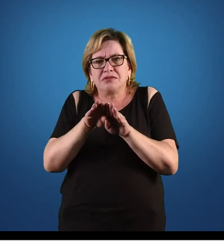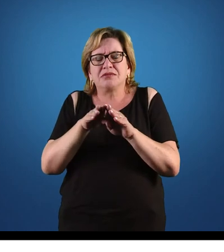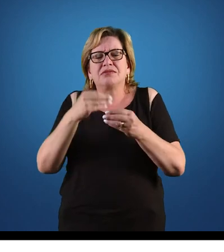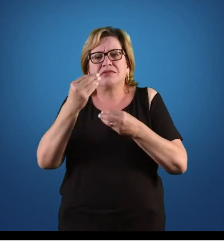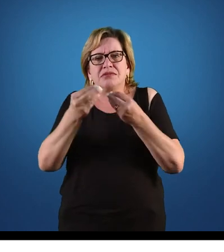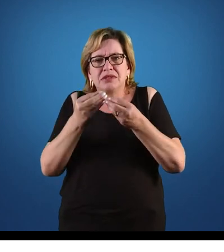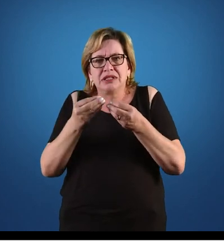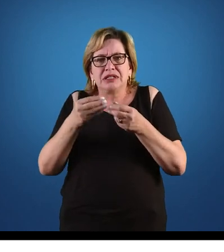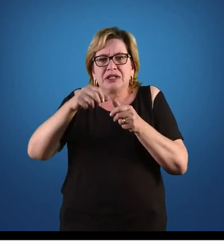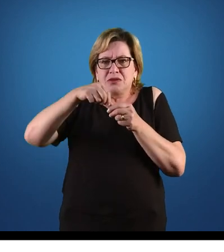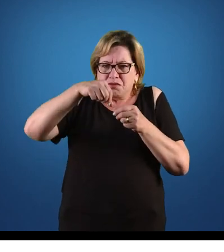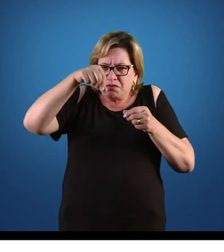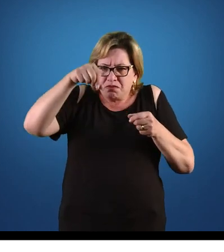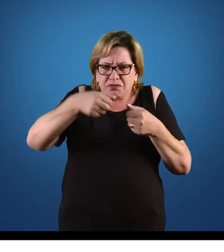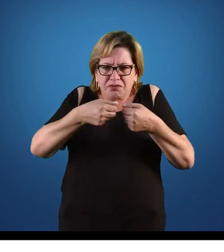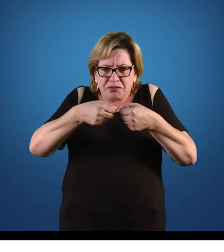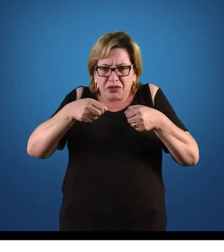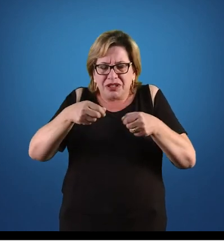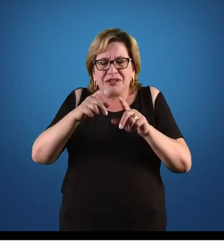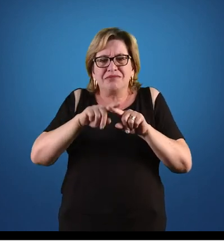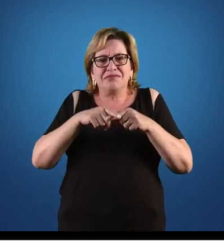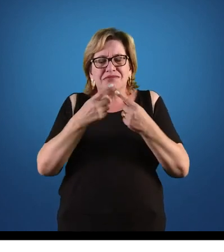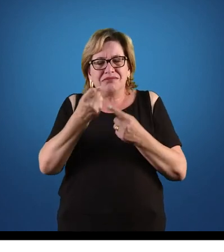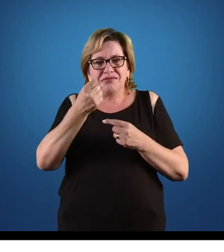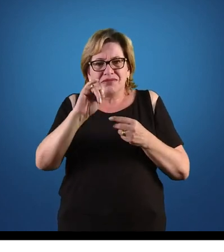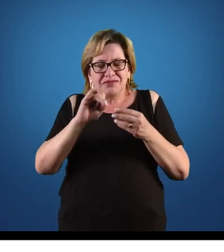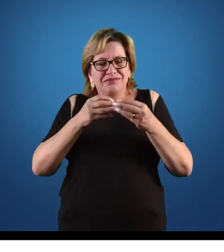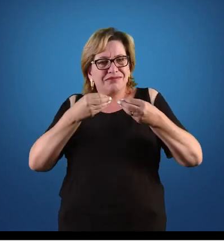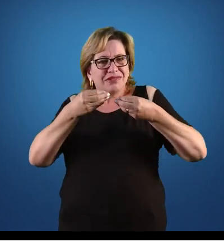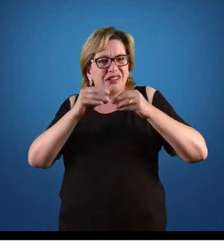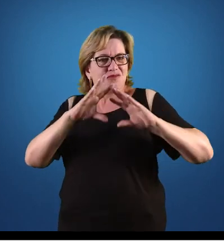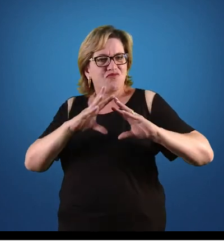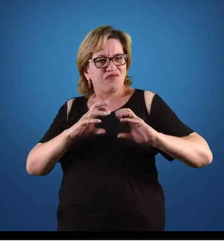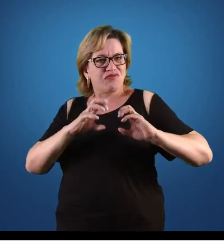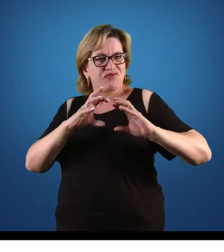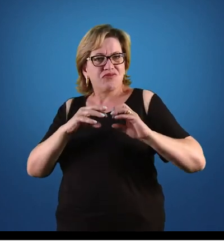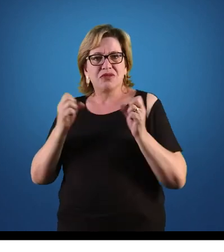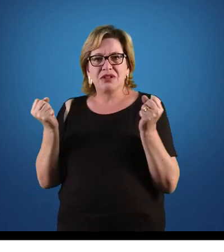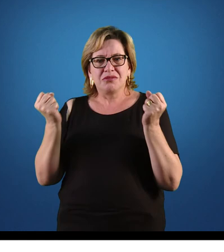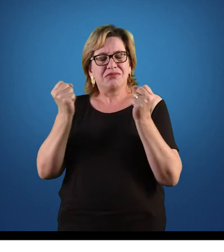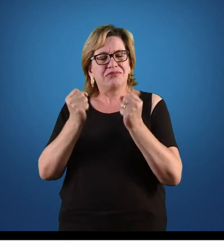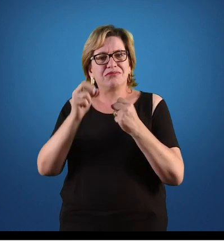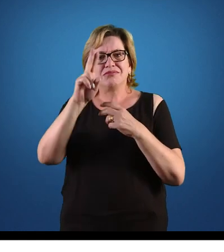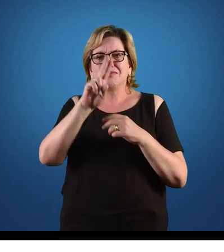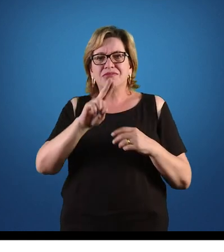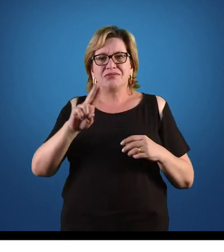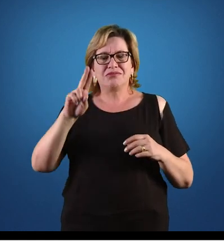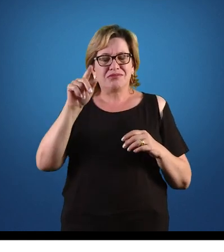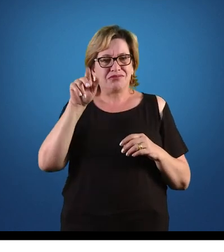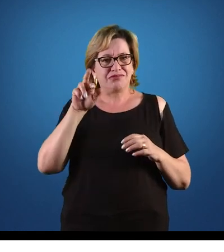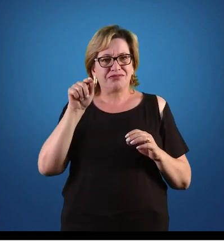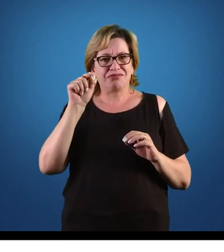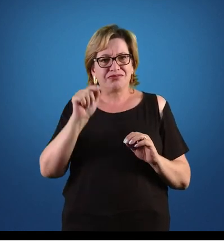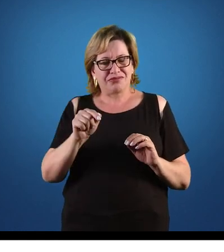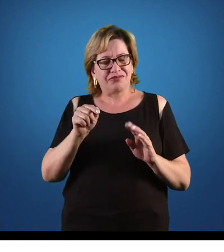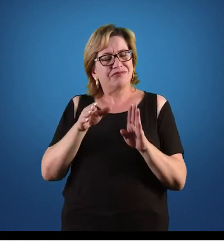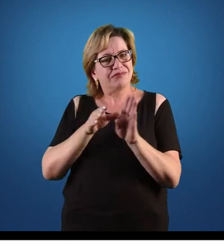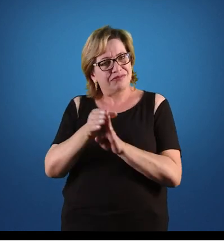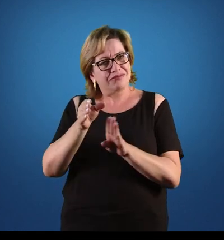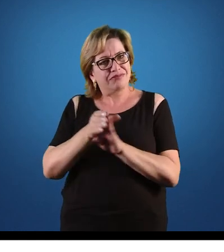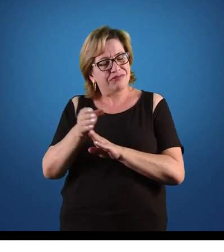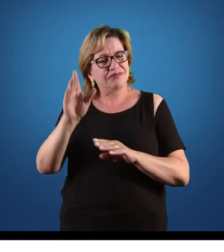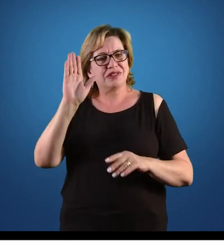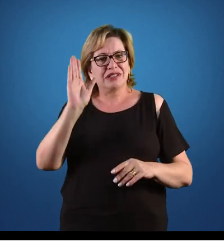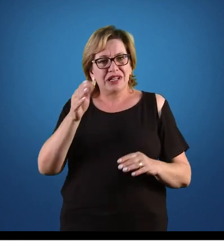CD. Mas se você fizer com o plástico mole, né, ou a garrafa PET, você pode usar esse modelo mesmo, que é recomendado. Ele já vem